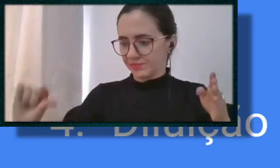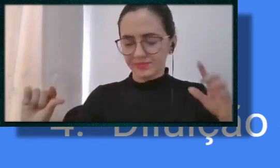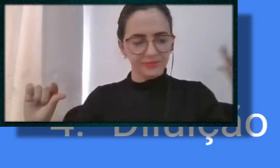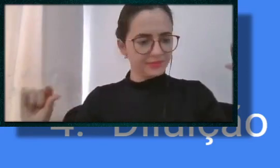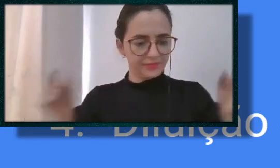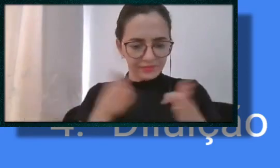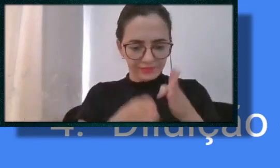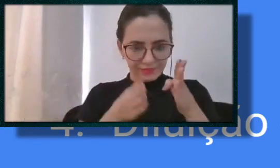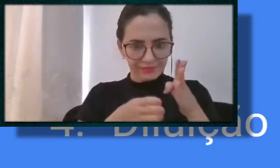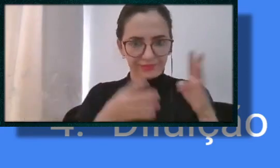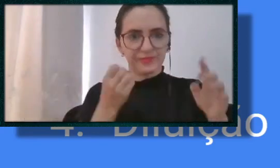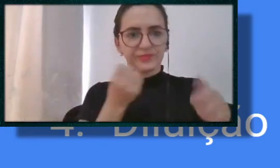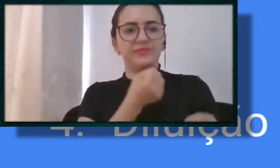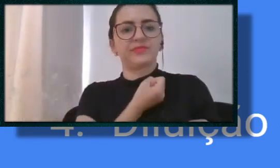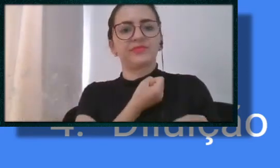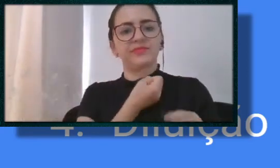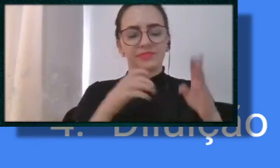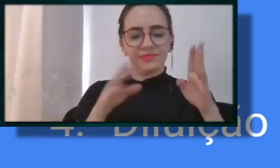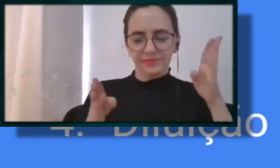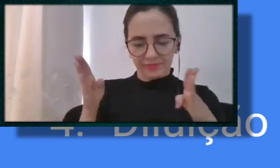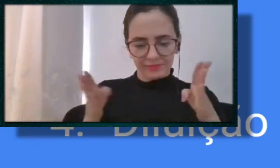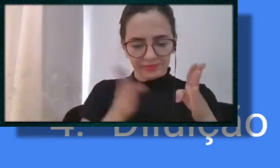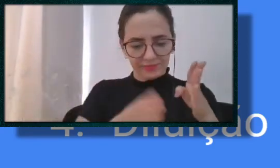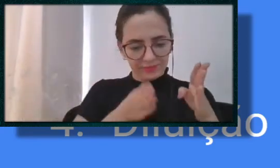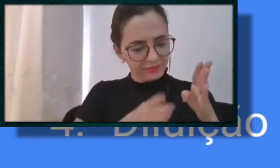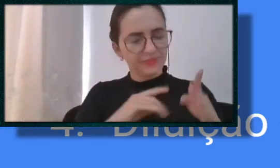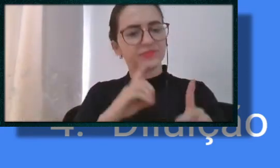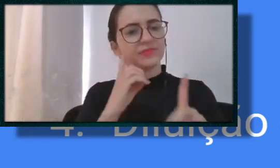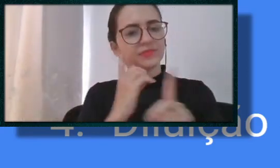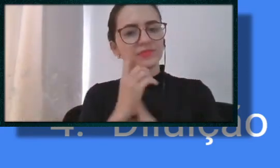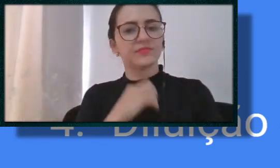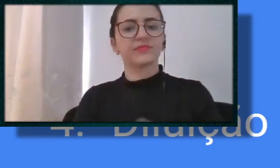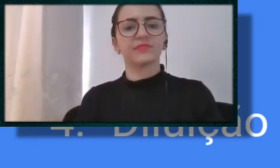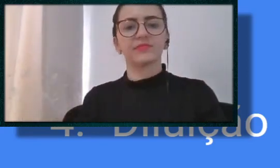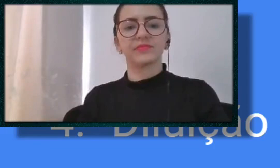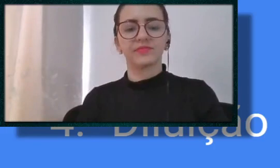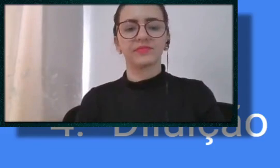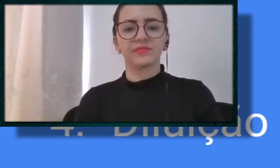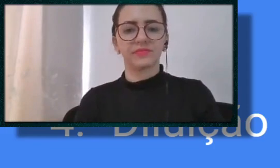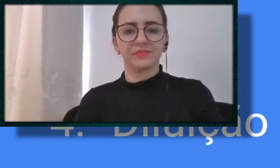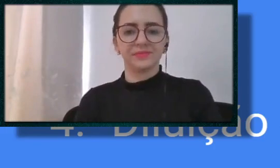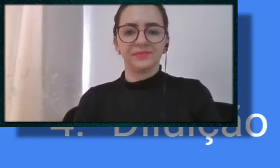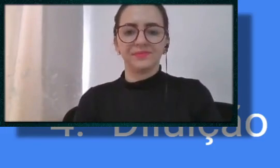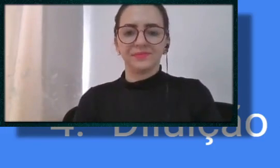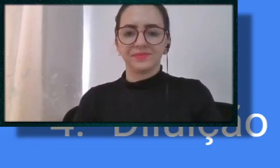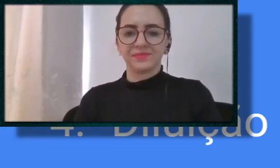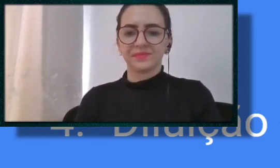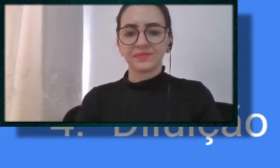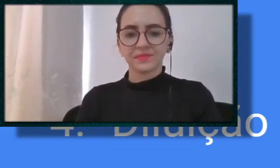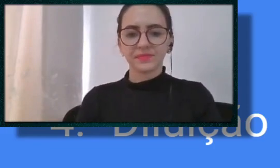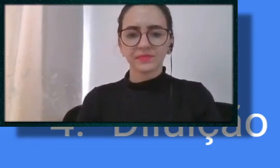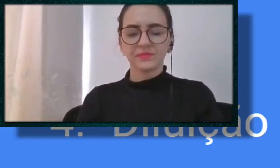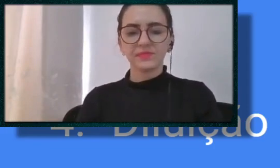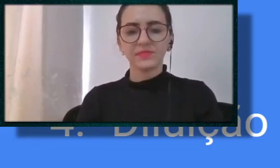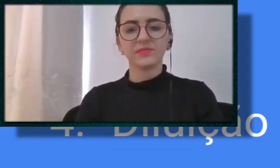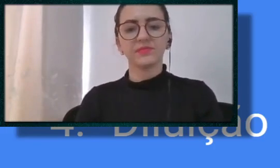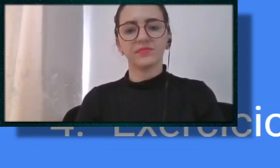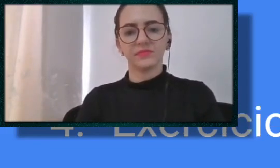do que a soma dos 2 volumes e das 2 concentrações, né? A soma dessas relações diretamente aqui dos